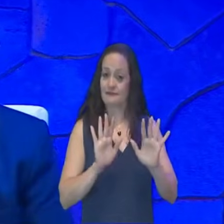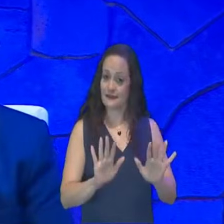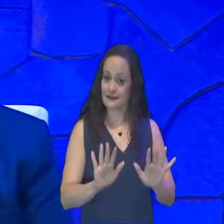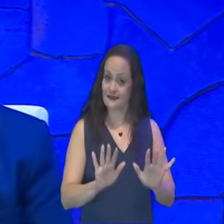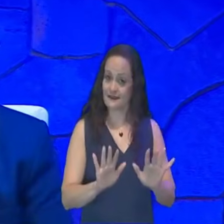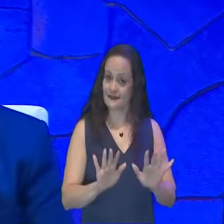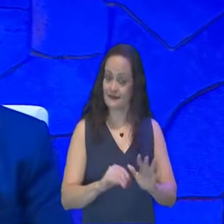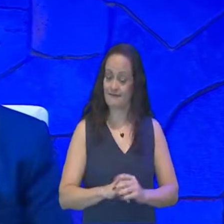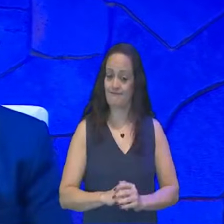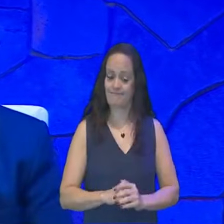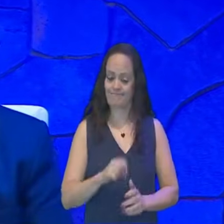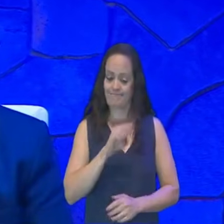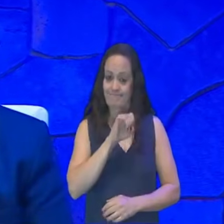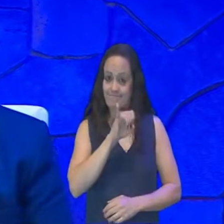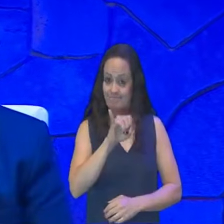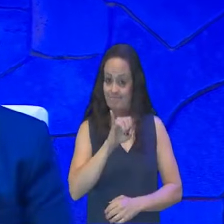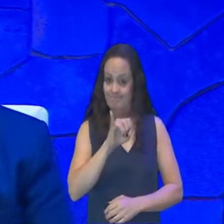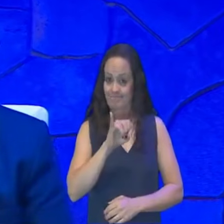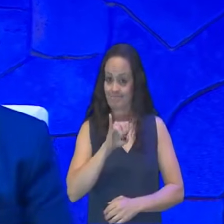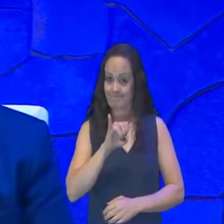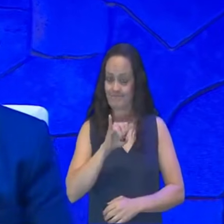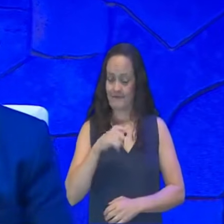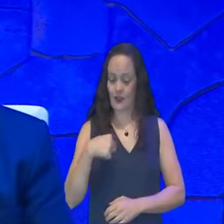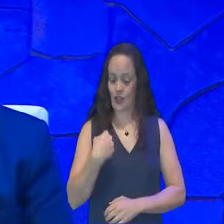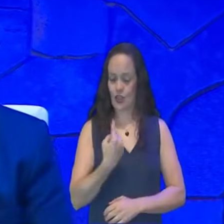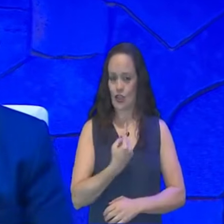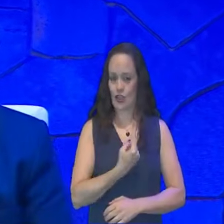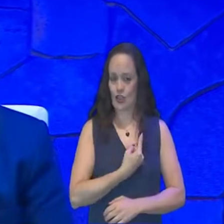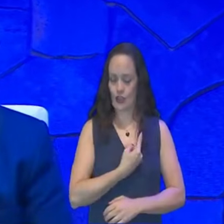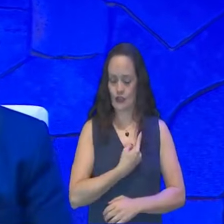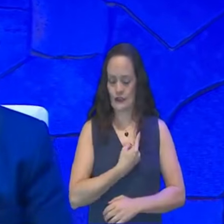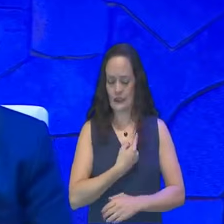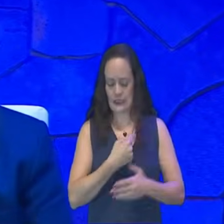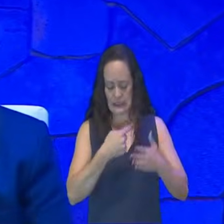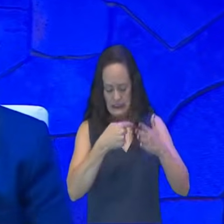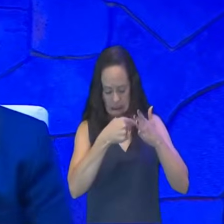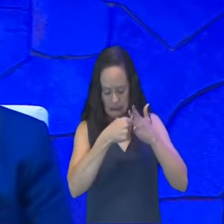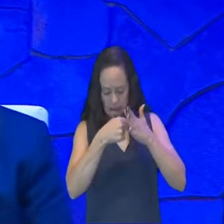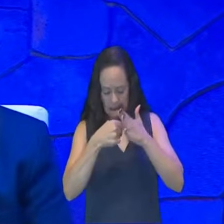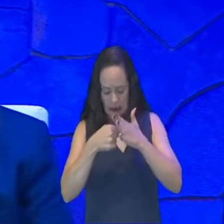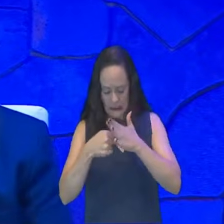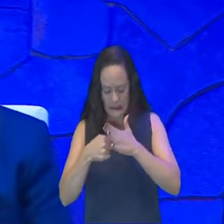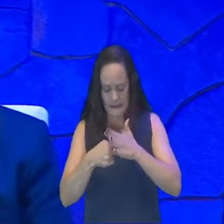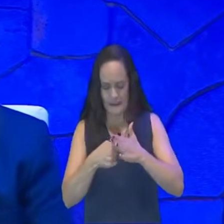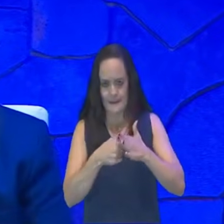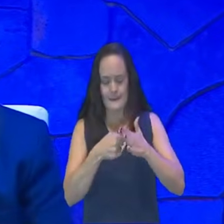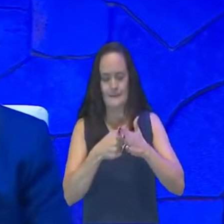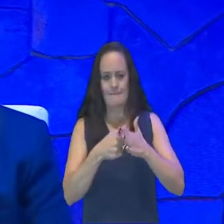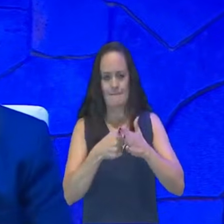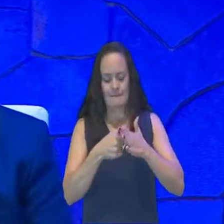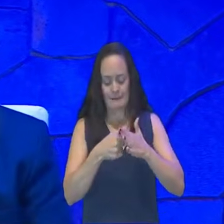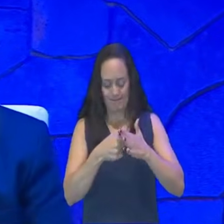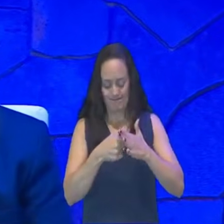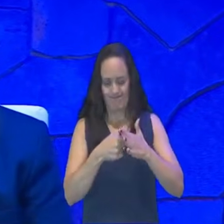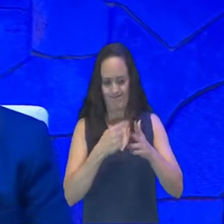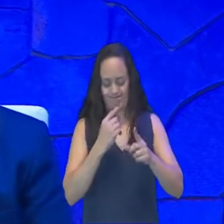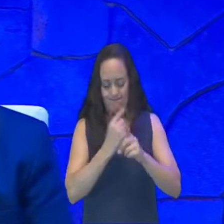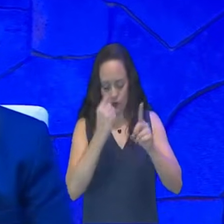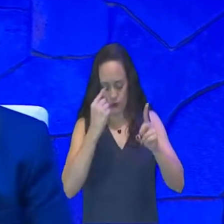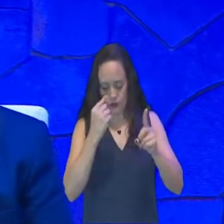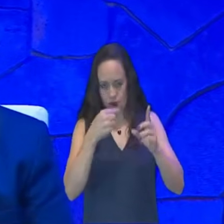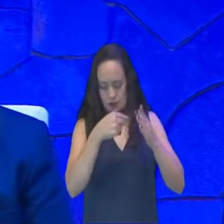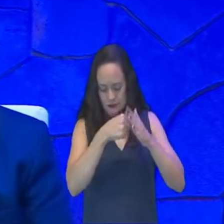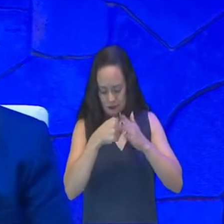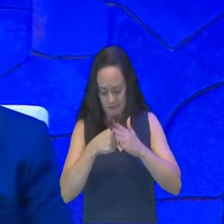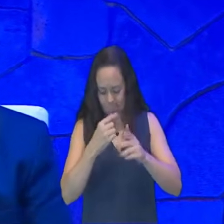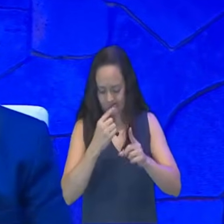Mas se nós começarmos com uma sondagem sincera em nossos corações, tal como o salmista,